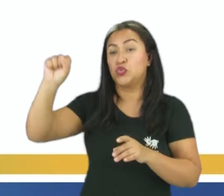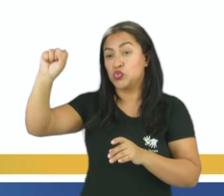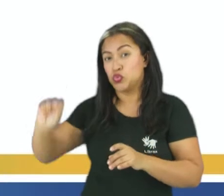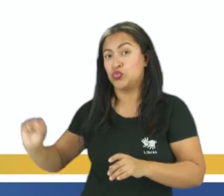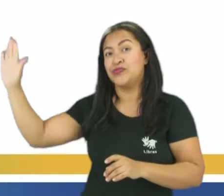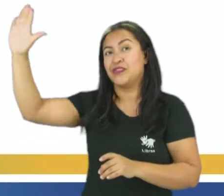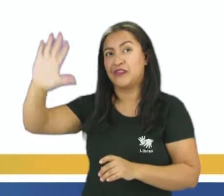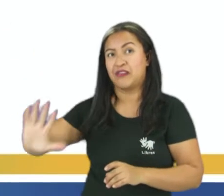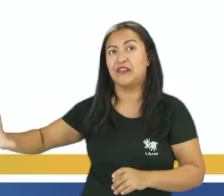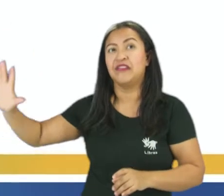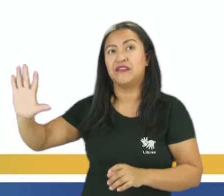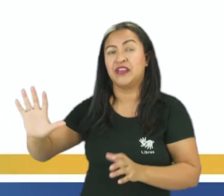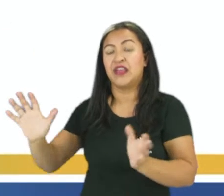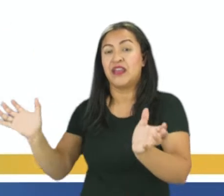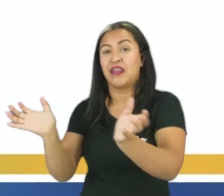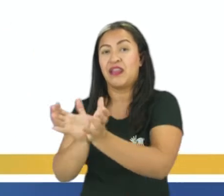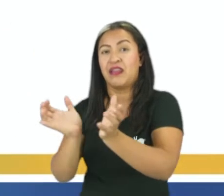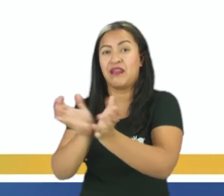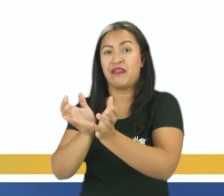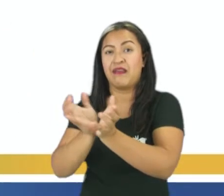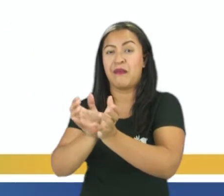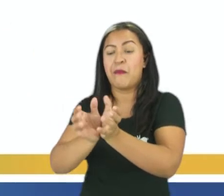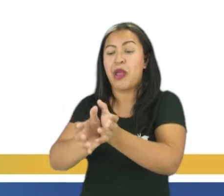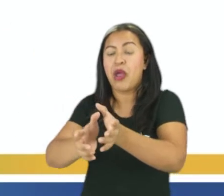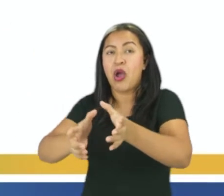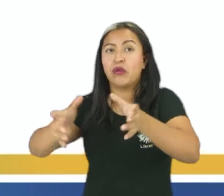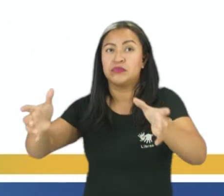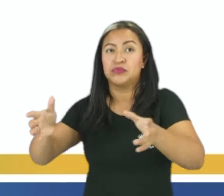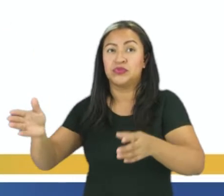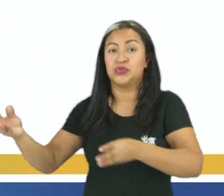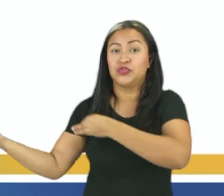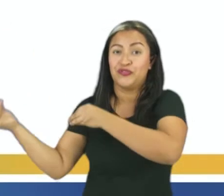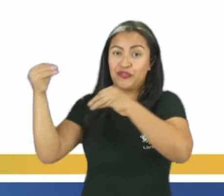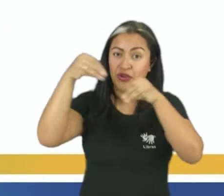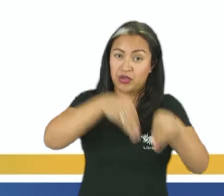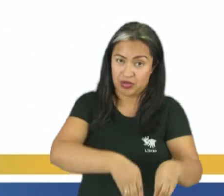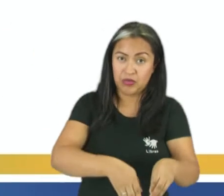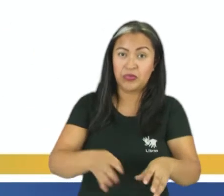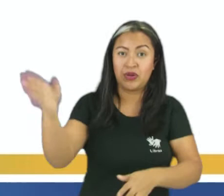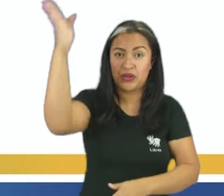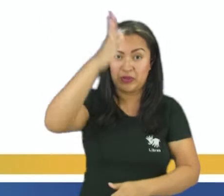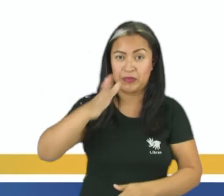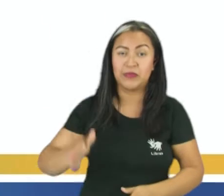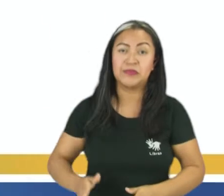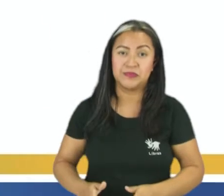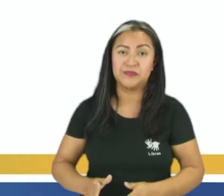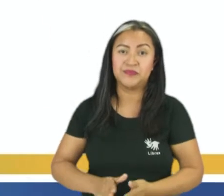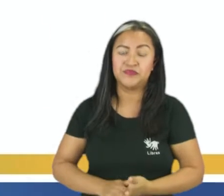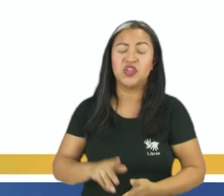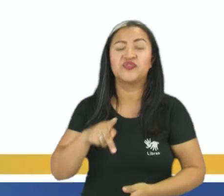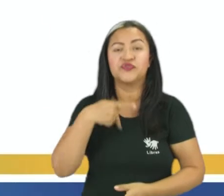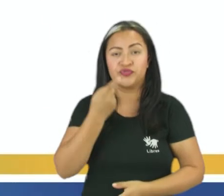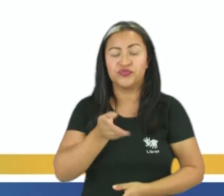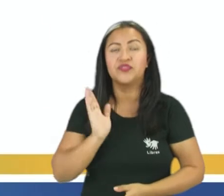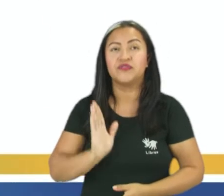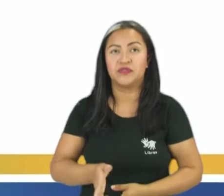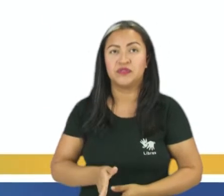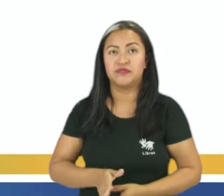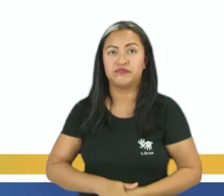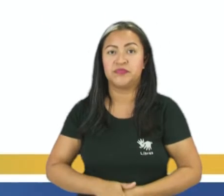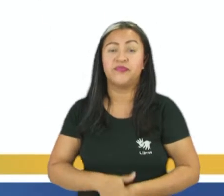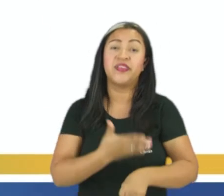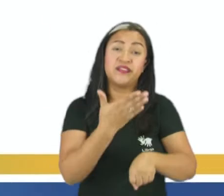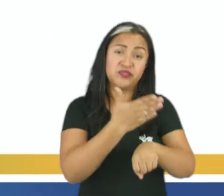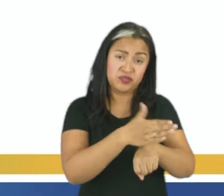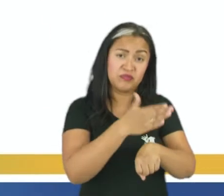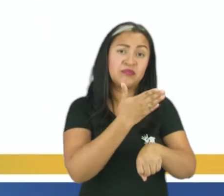então à maior parte da população, né, que chegaram aqui no Brasil, né, os bantus que a gente também já discutiu sobre isso. E aí eles